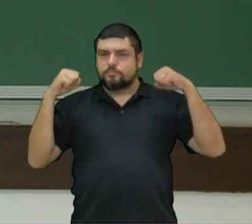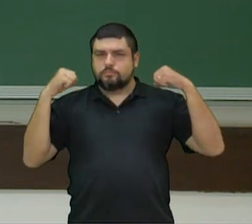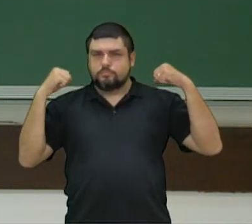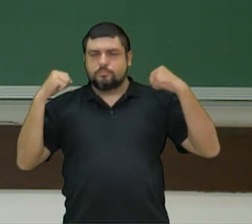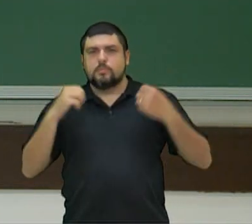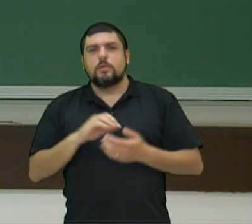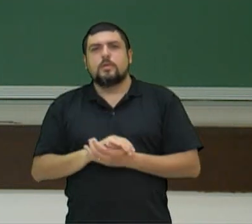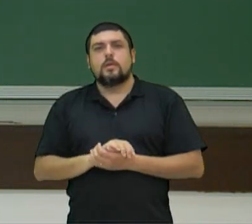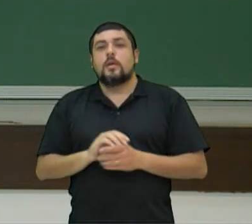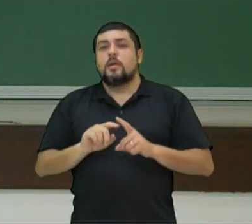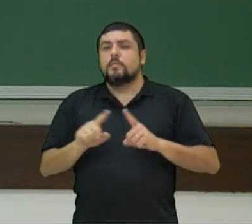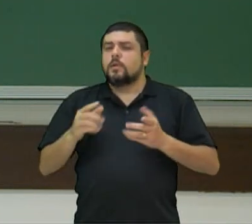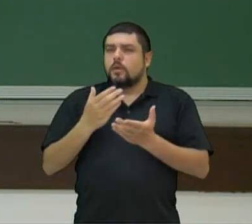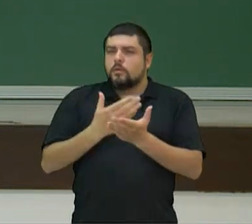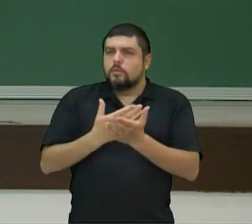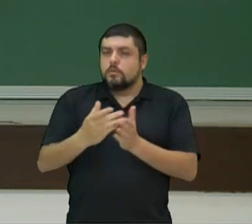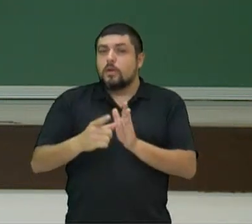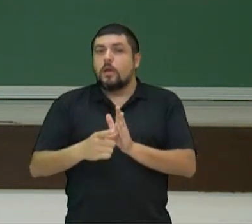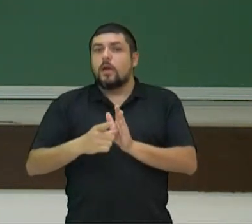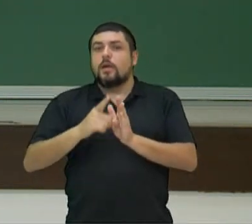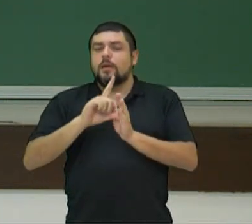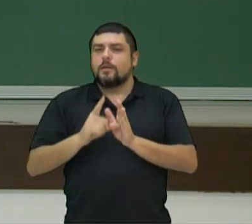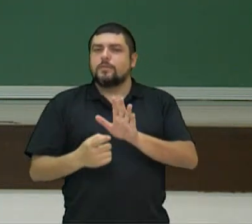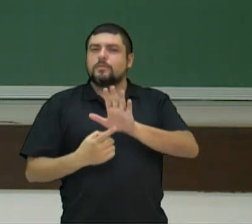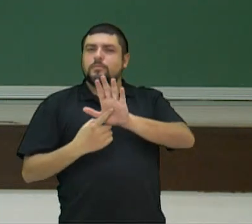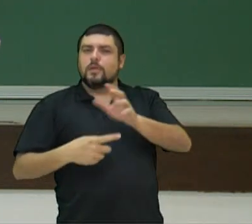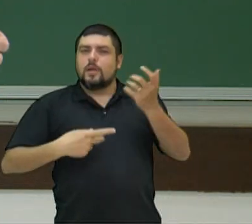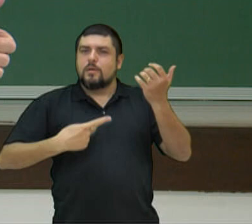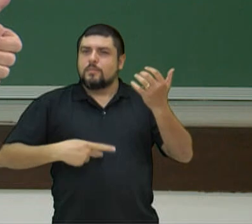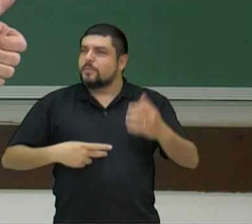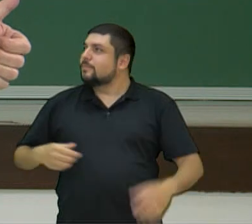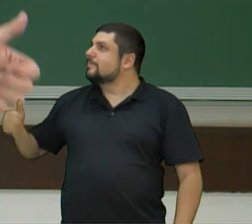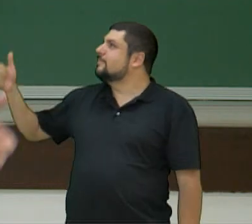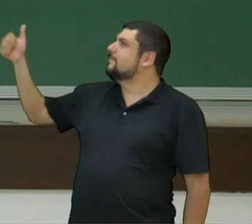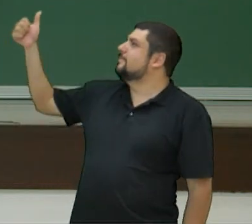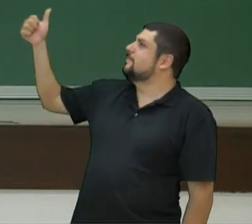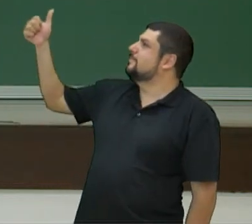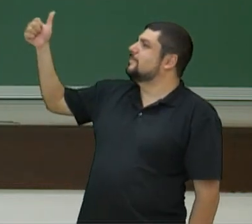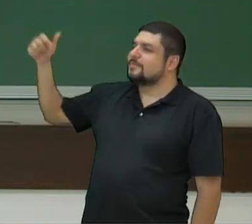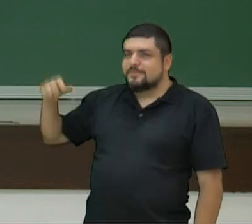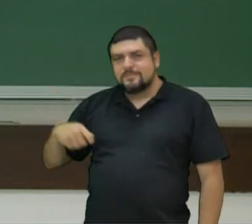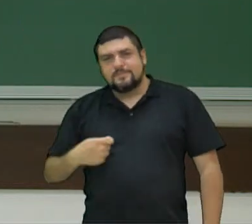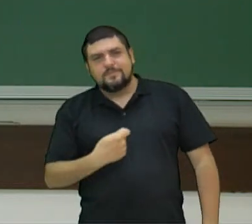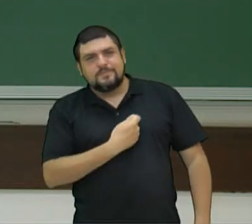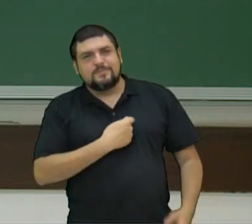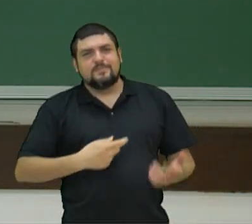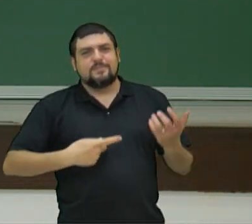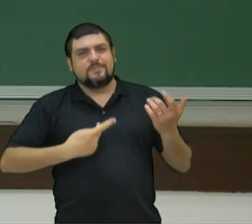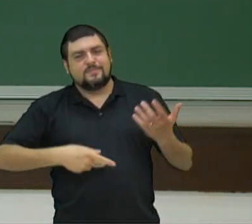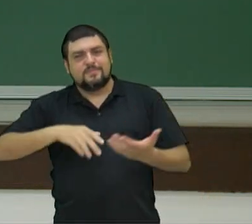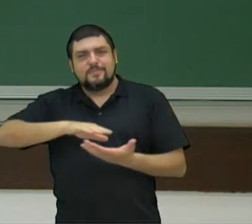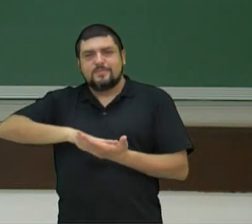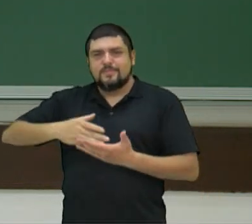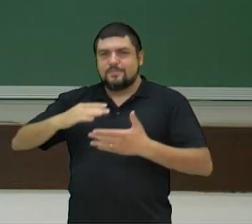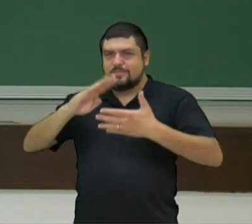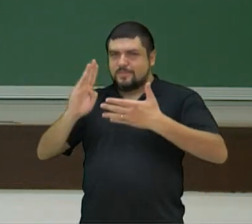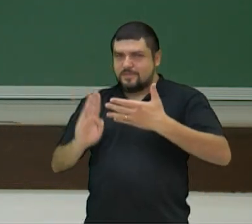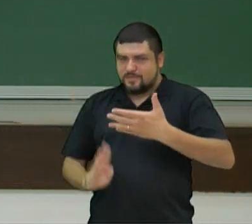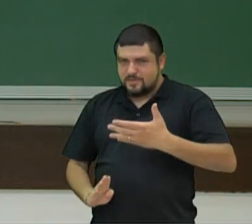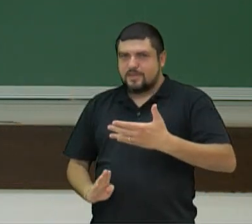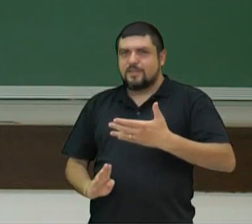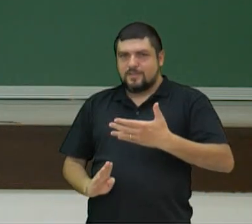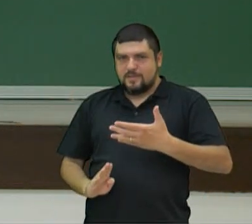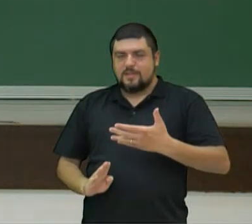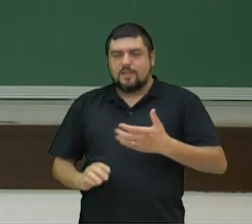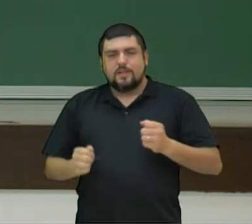de começar, eu quero apresentar para vocês o Paulo. Tudo bem aí, Paulo? O Paulo vai nos ajudar interpretando